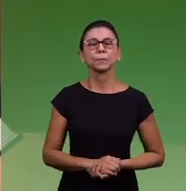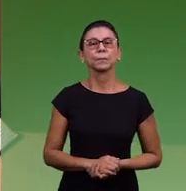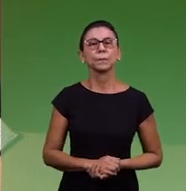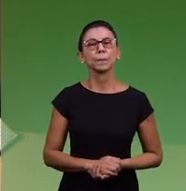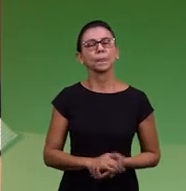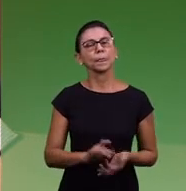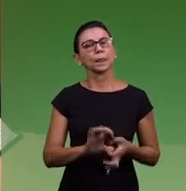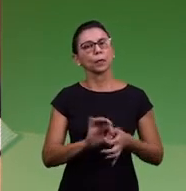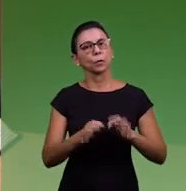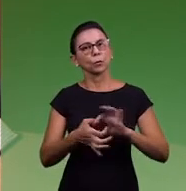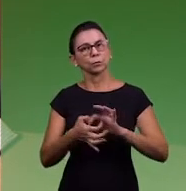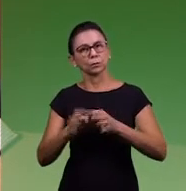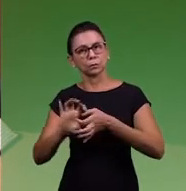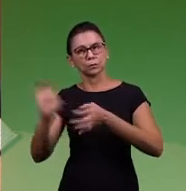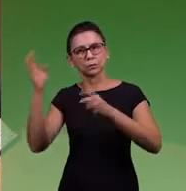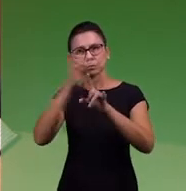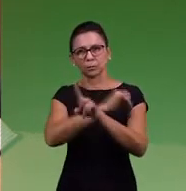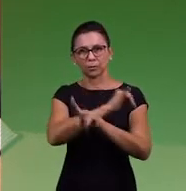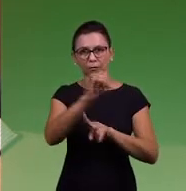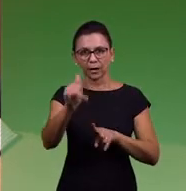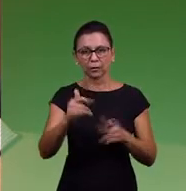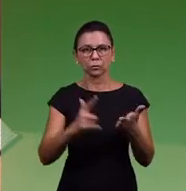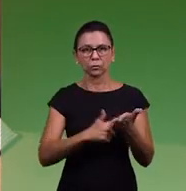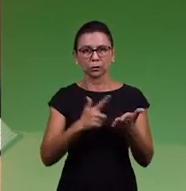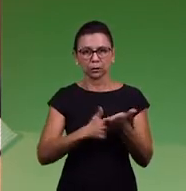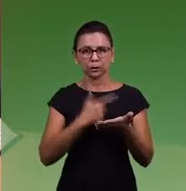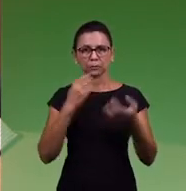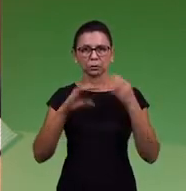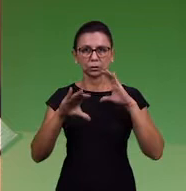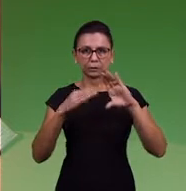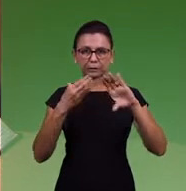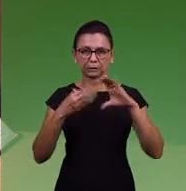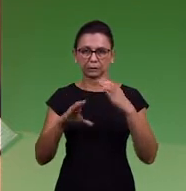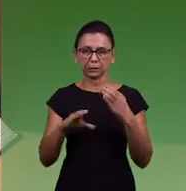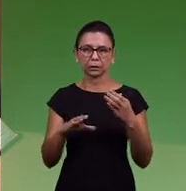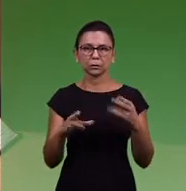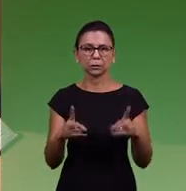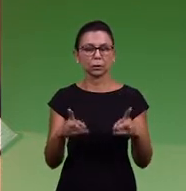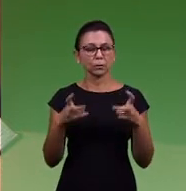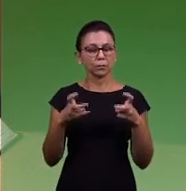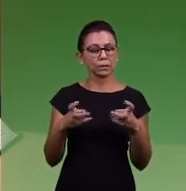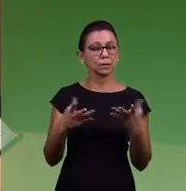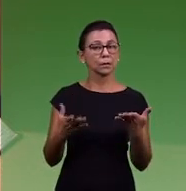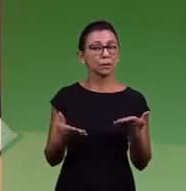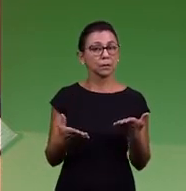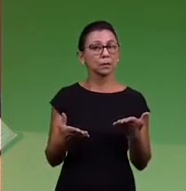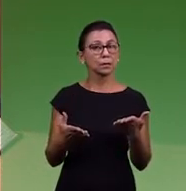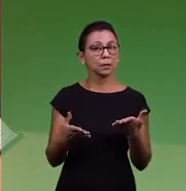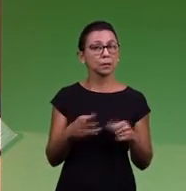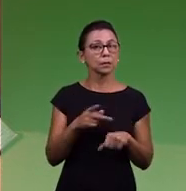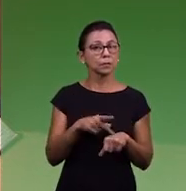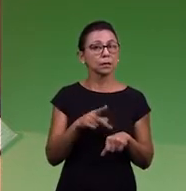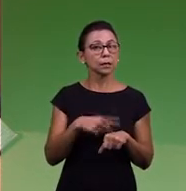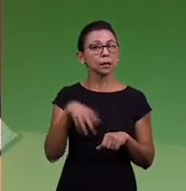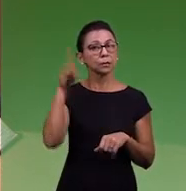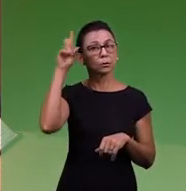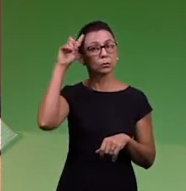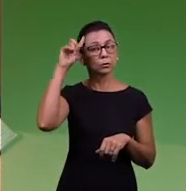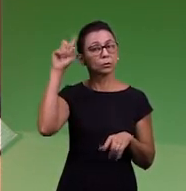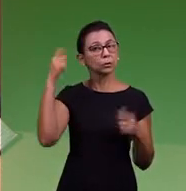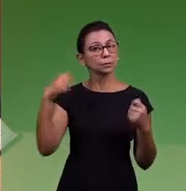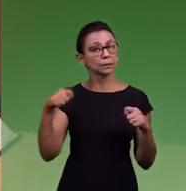sobre o contexto profético, que é o da revelação, nós encontramos, portanto, no livro lições práticas do dia a